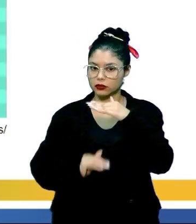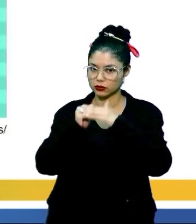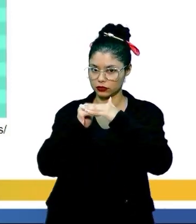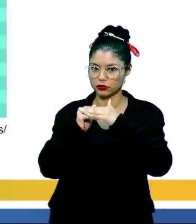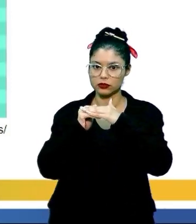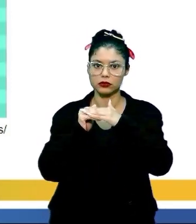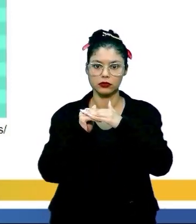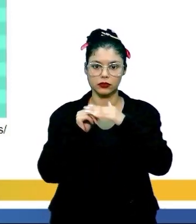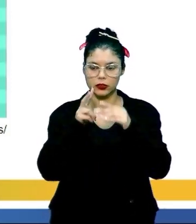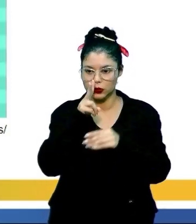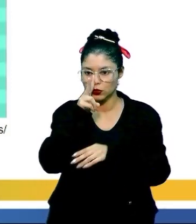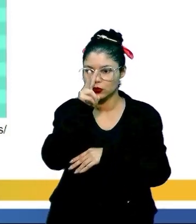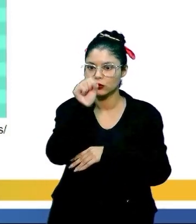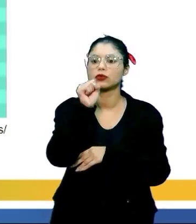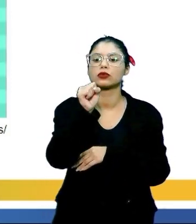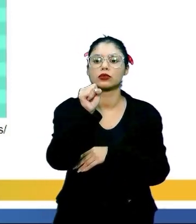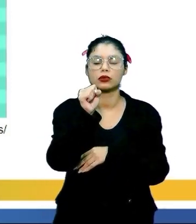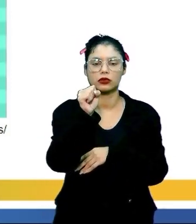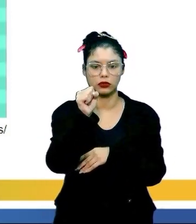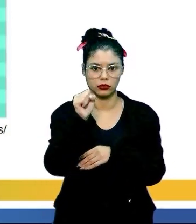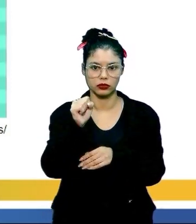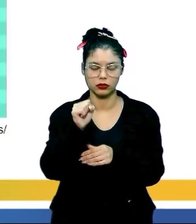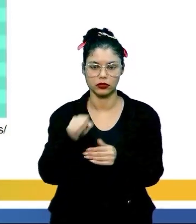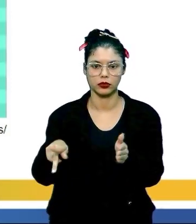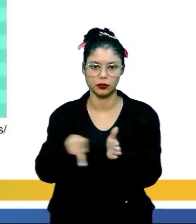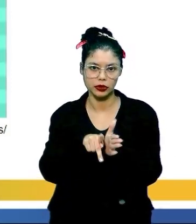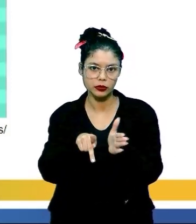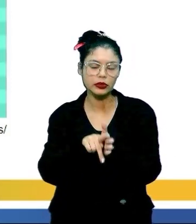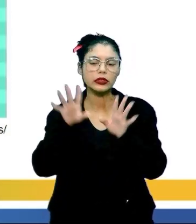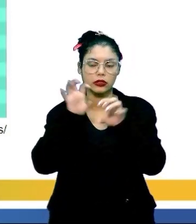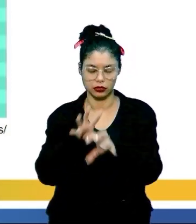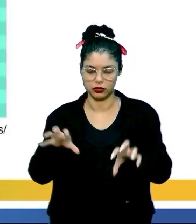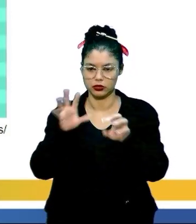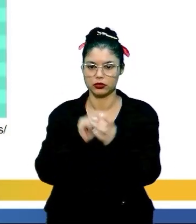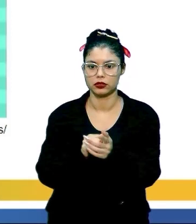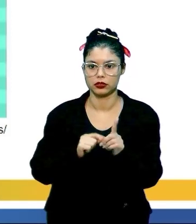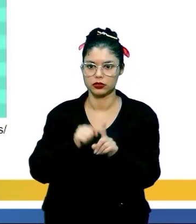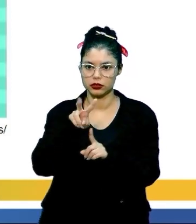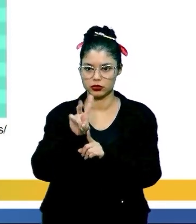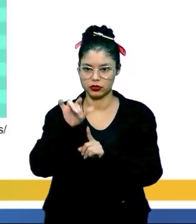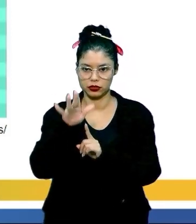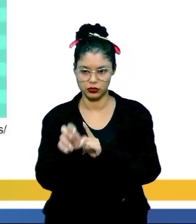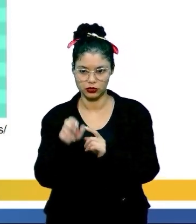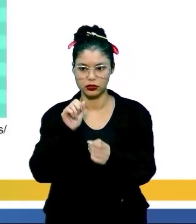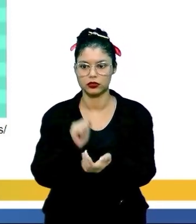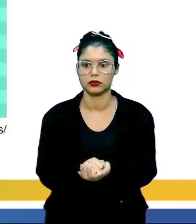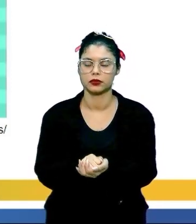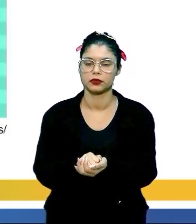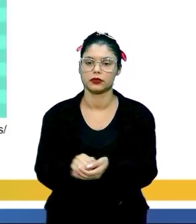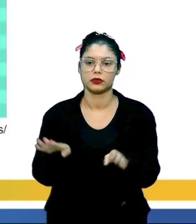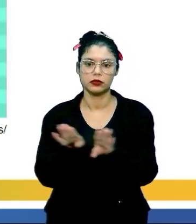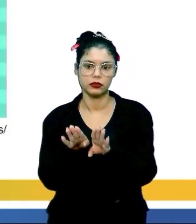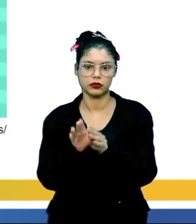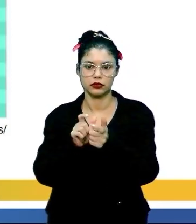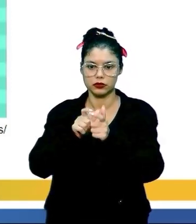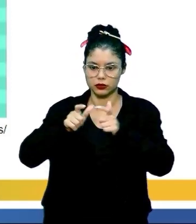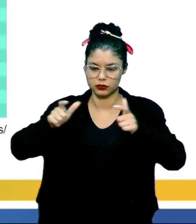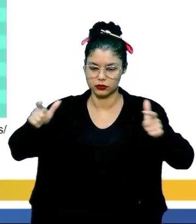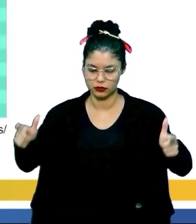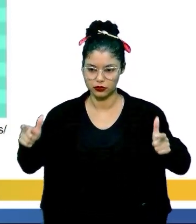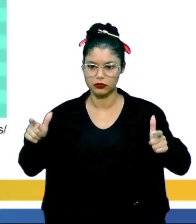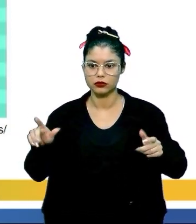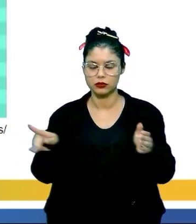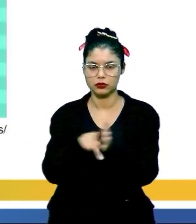pressão é a força exercida sobre a área desse gás e o volume é a compressibilidade e a expansibilidade de um